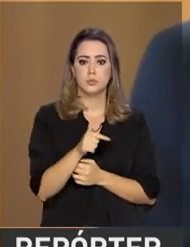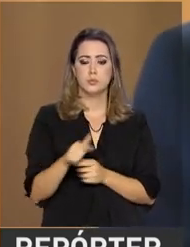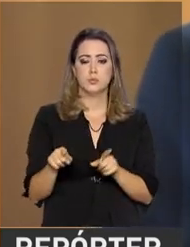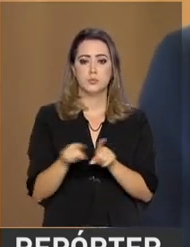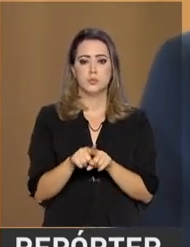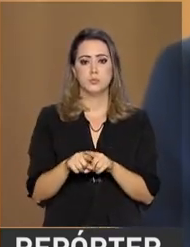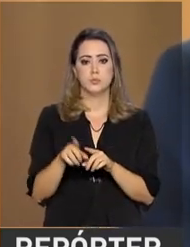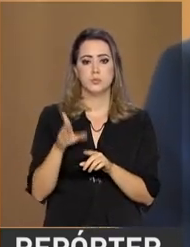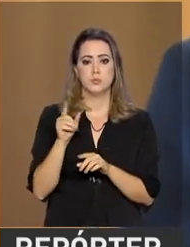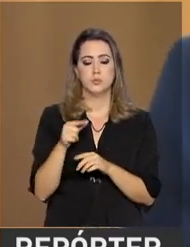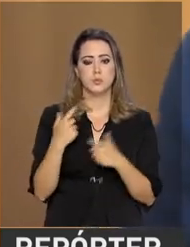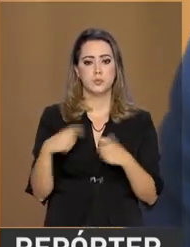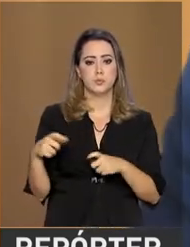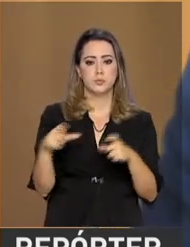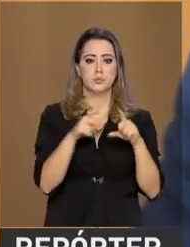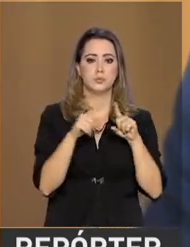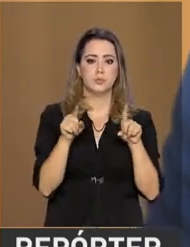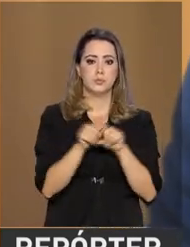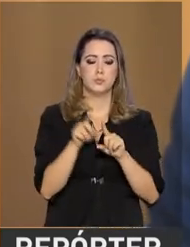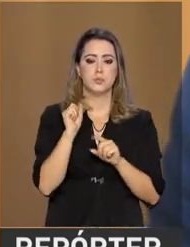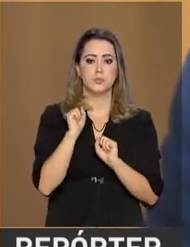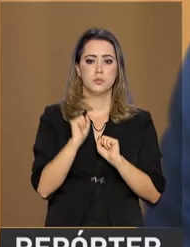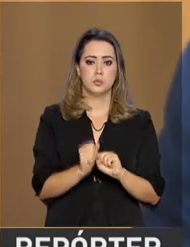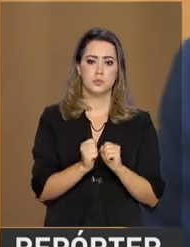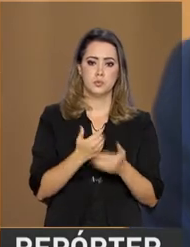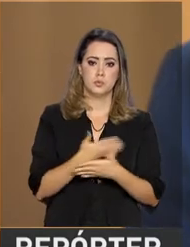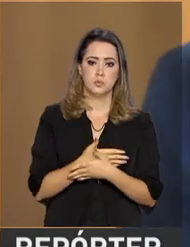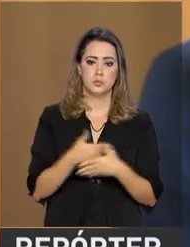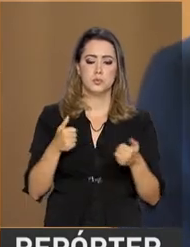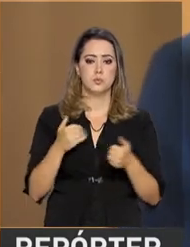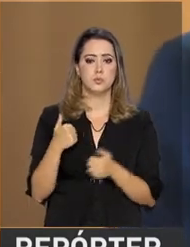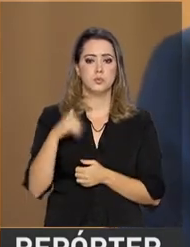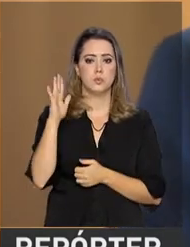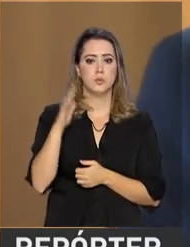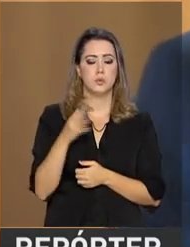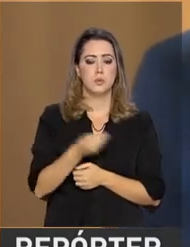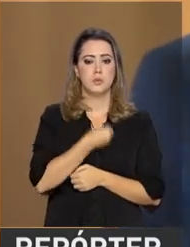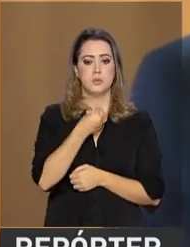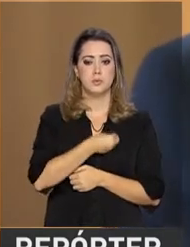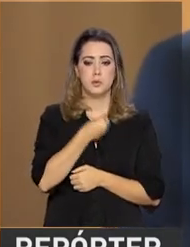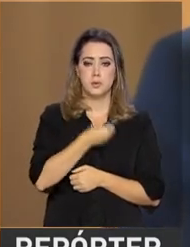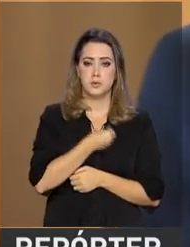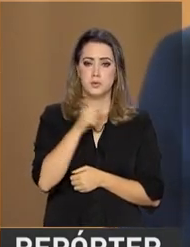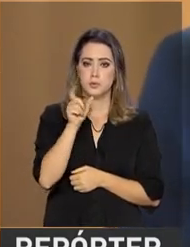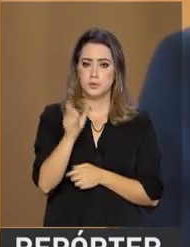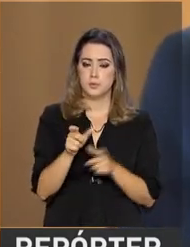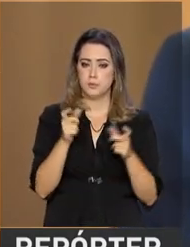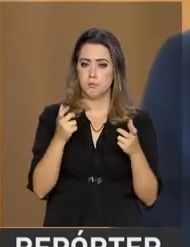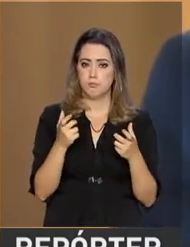de ambientes que possam propiciar ainda mais a qualidade de vida, a qualidade